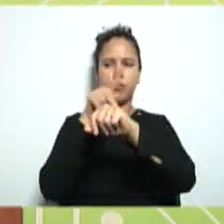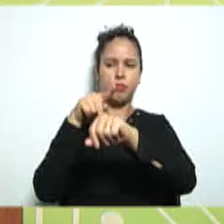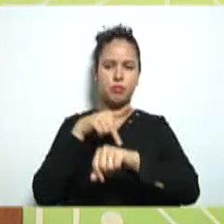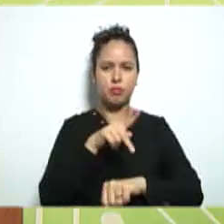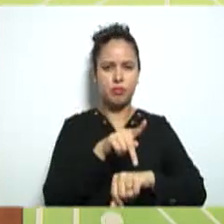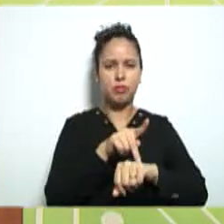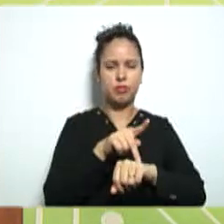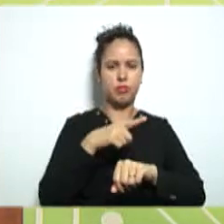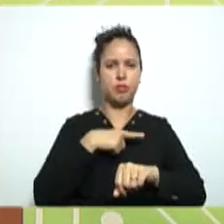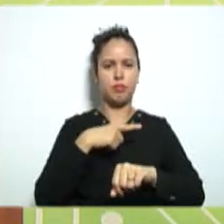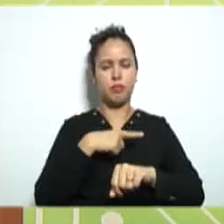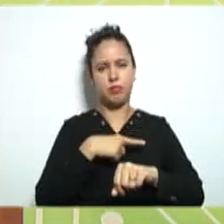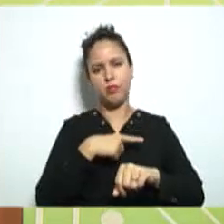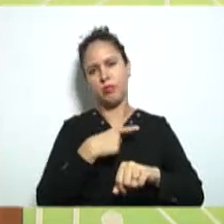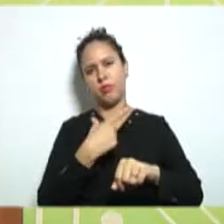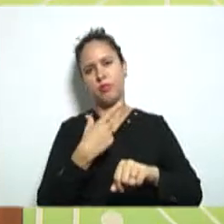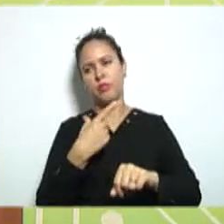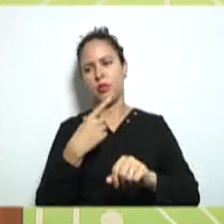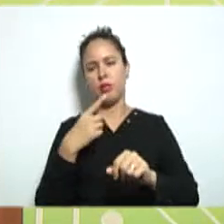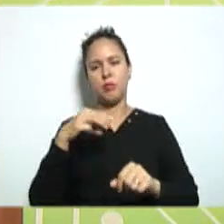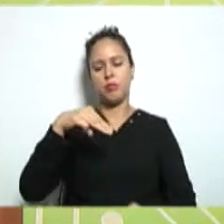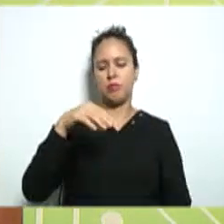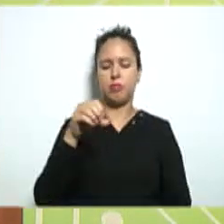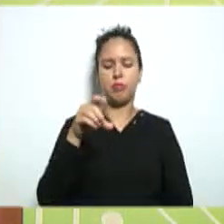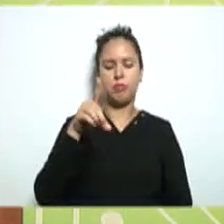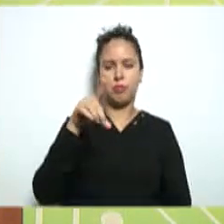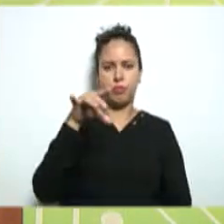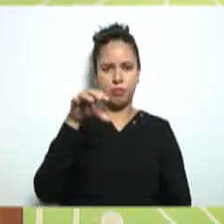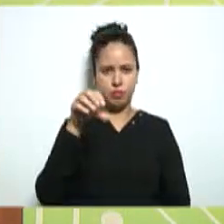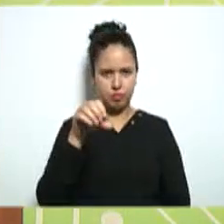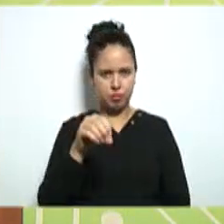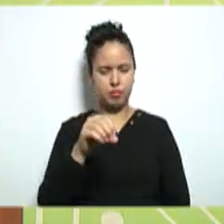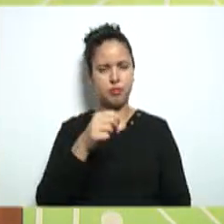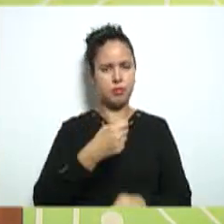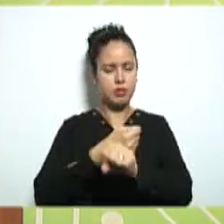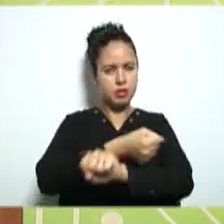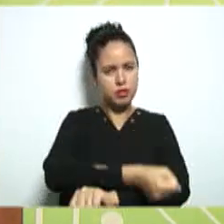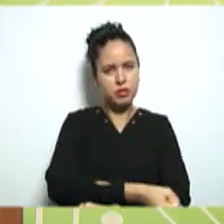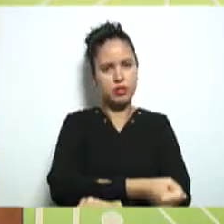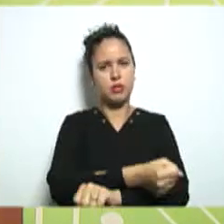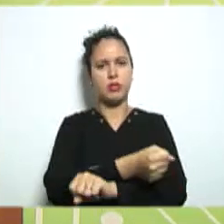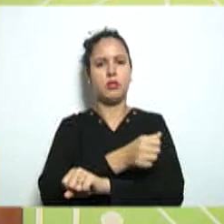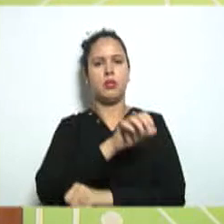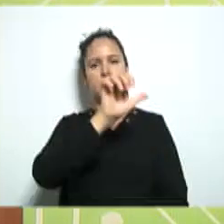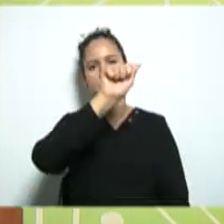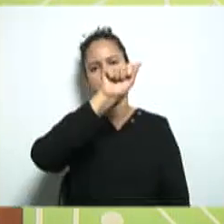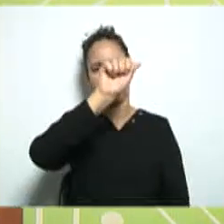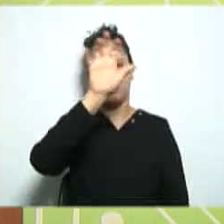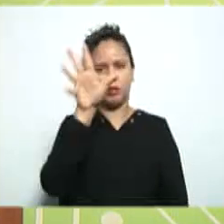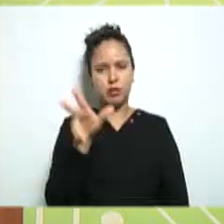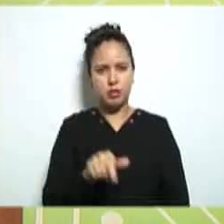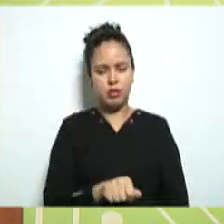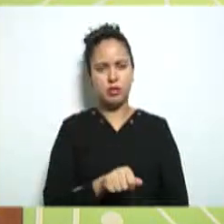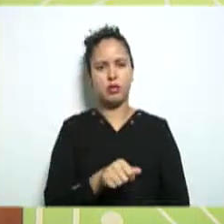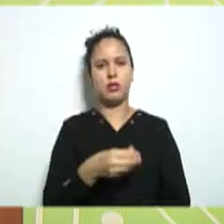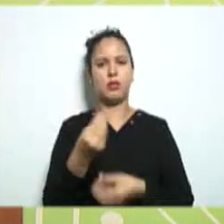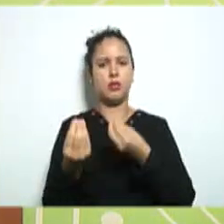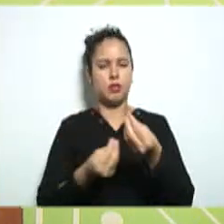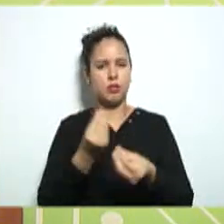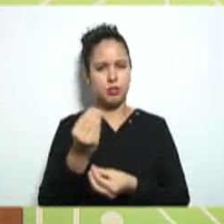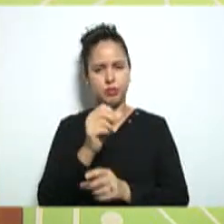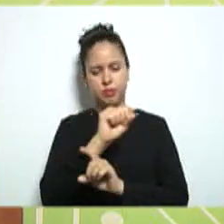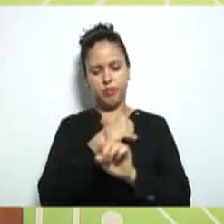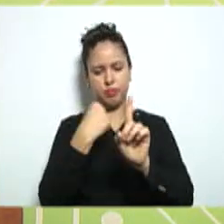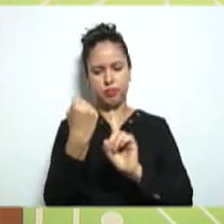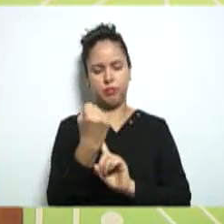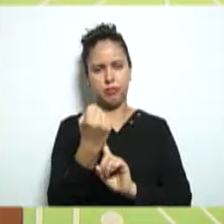de produção escravista, porque foram jeitos, foram formas como a sociedade se organizou para